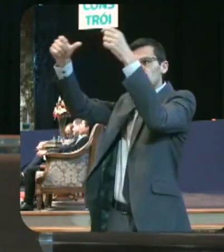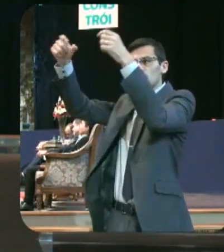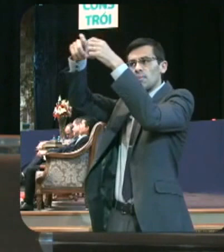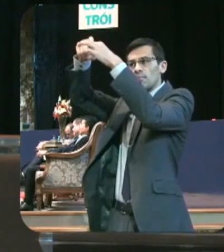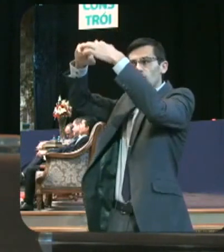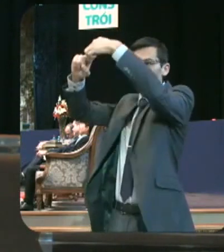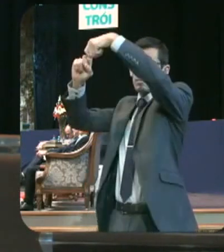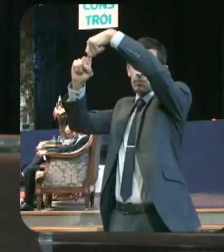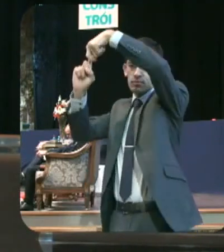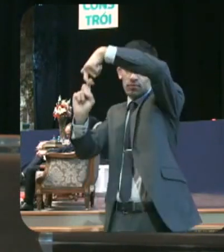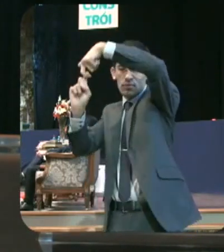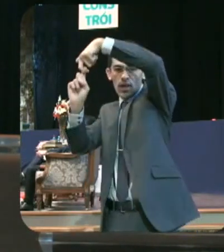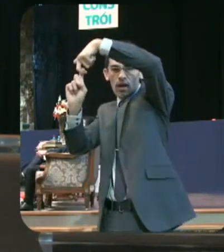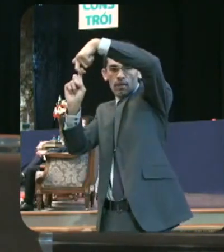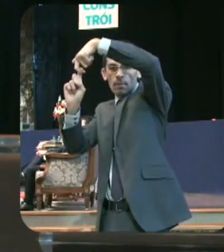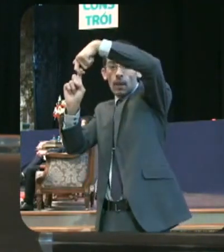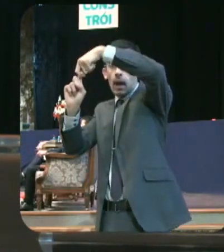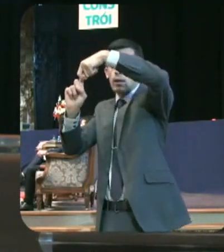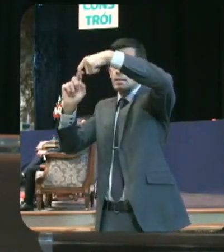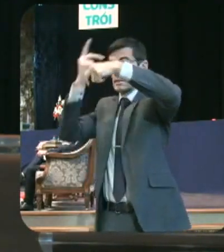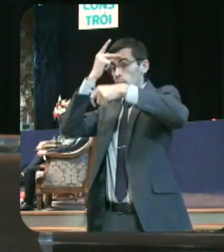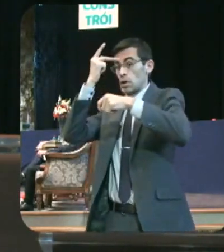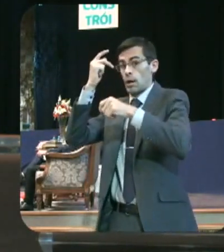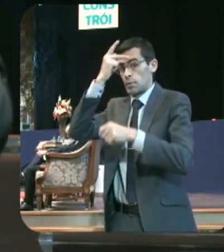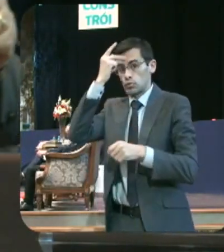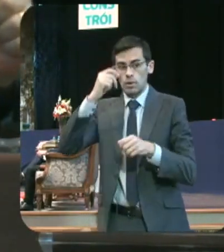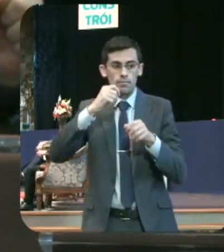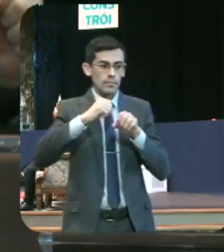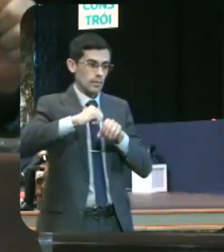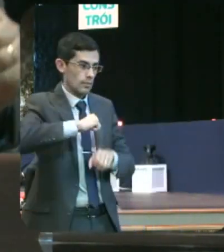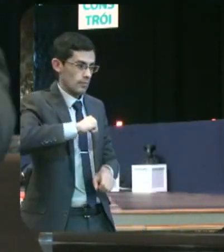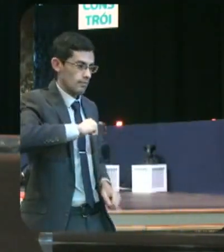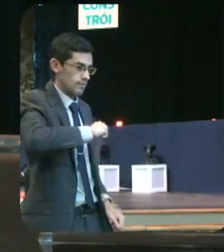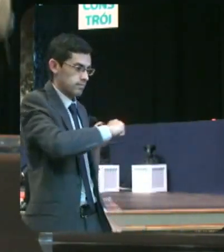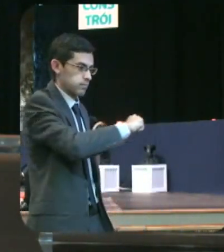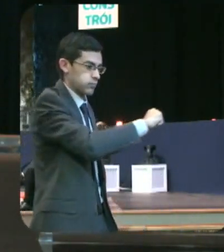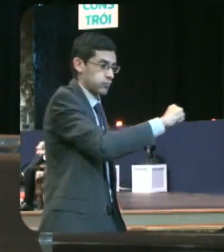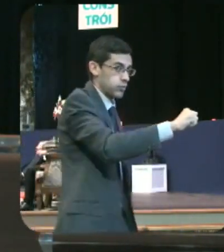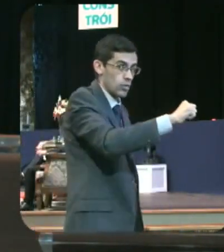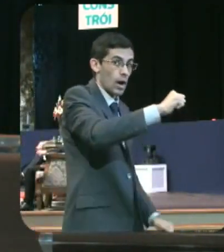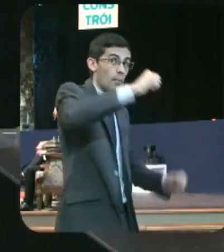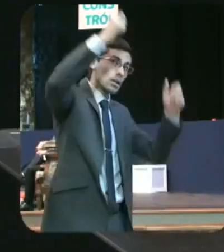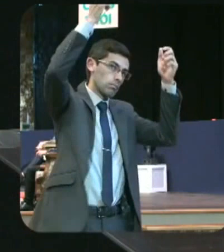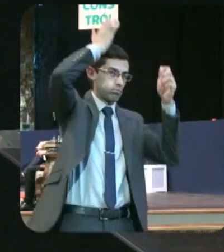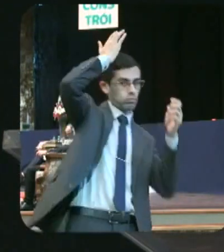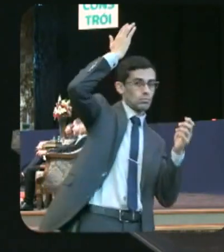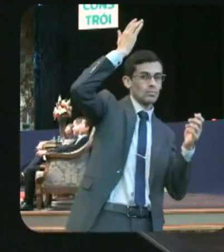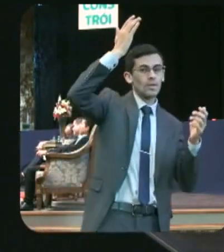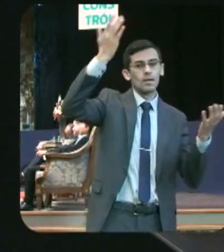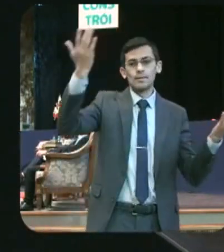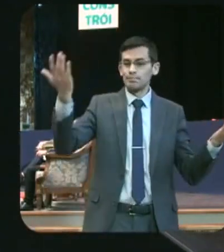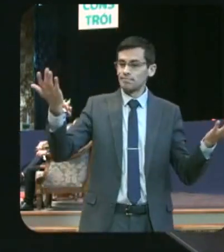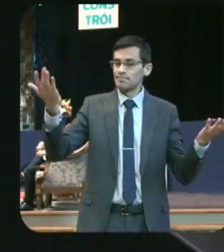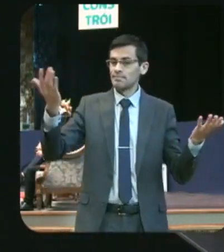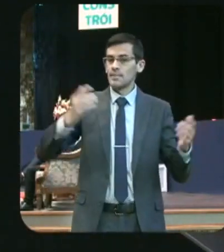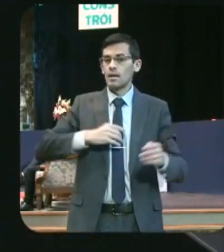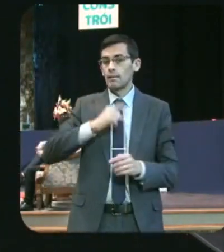naquele lugar, de tal maneira que quando assim, o cidadão abrisse a porta, a mala caísse na cabeça dele